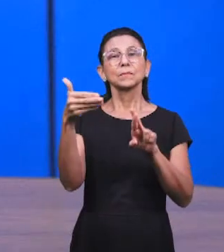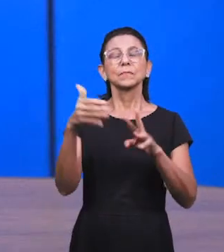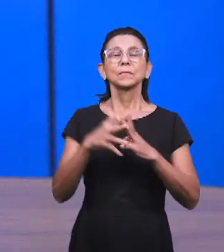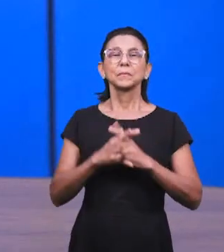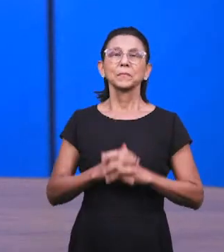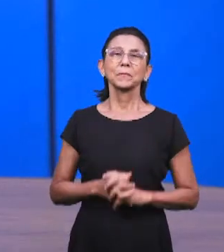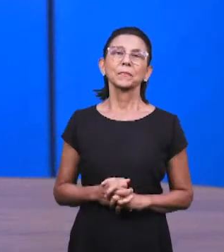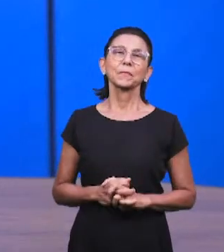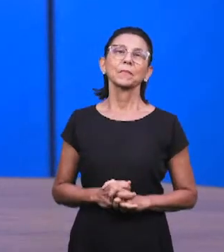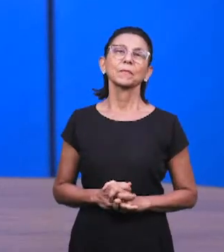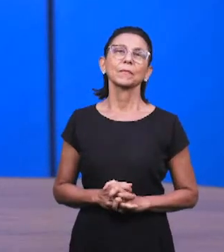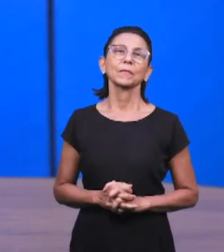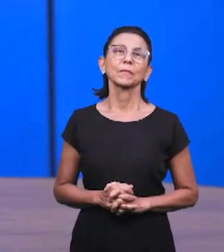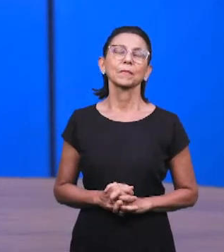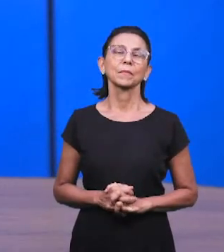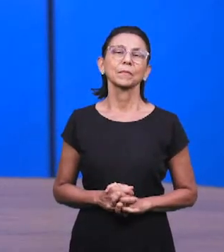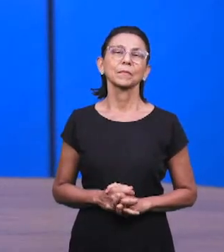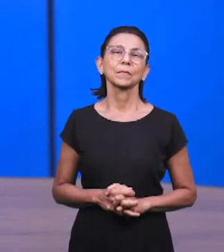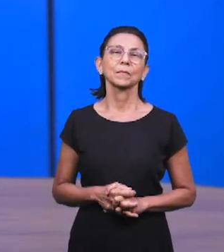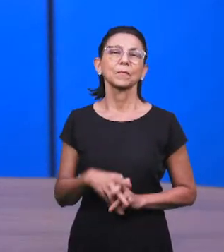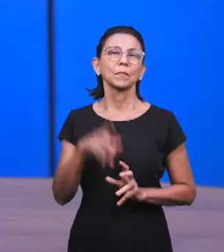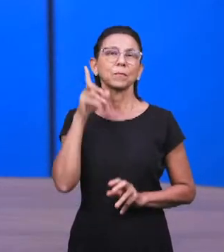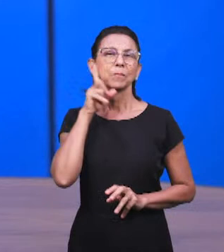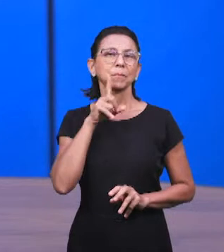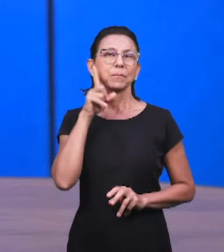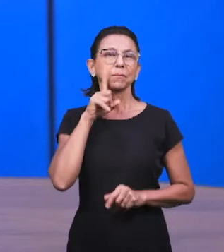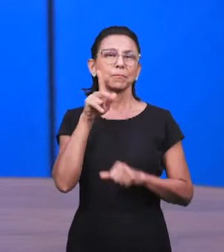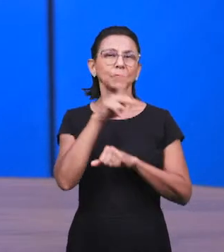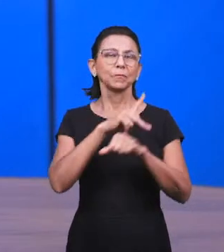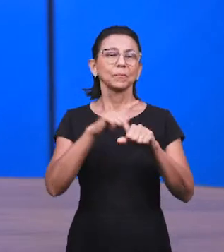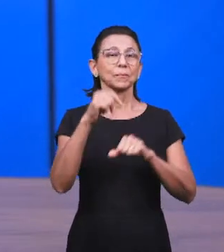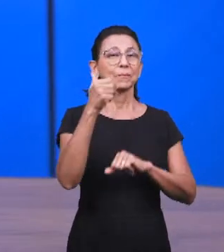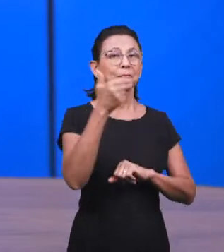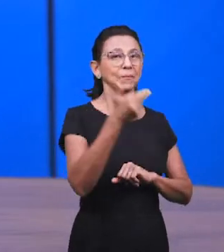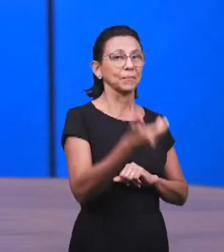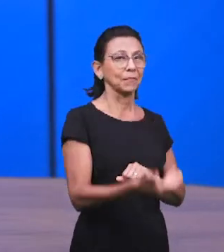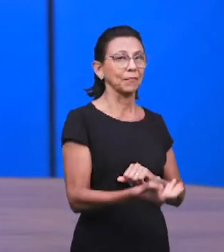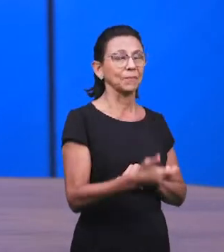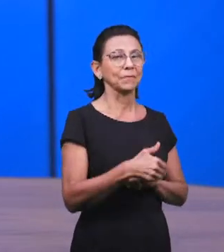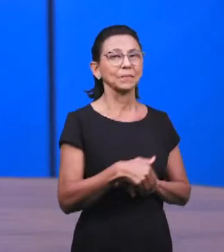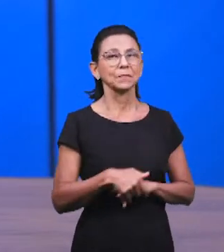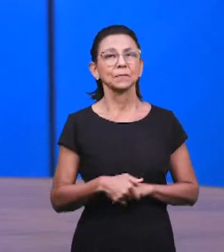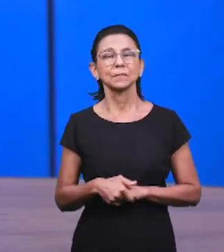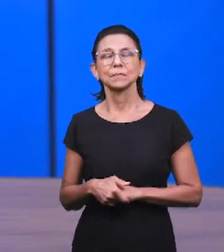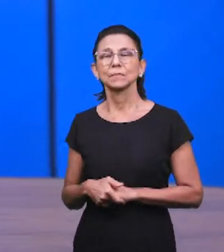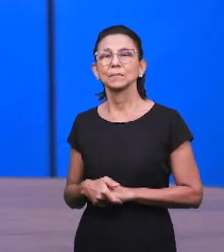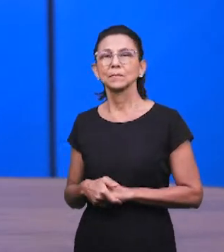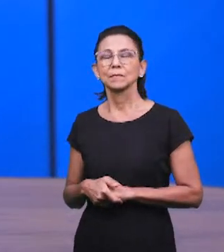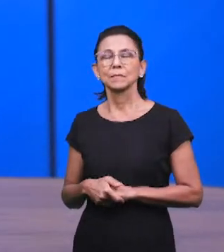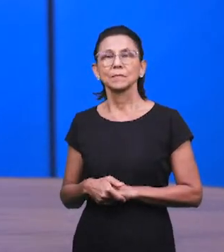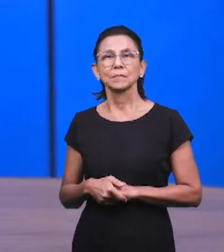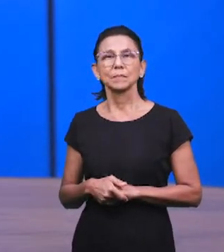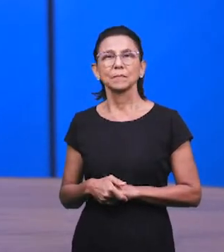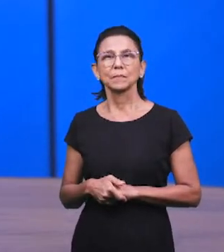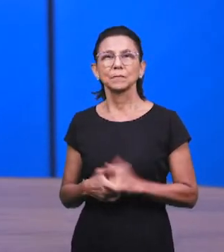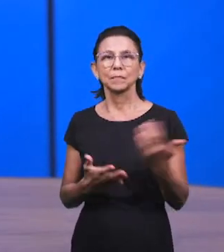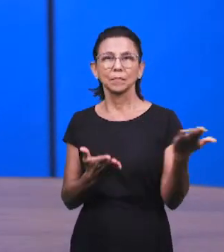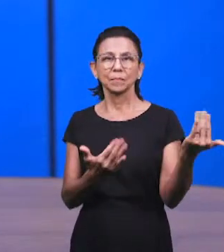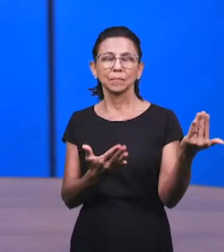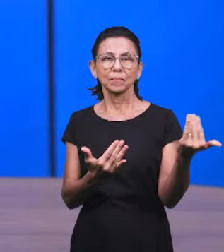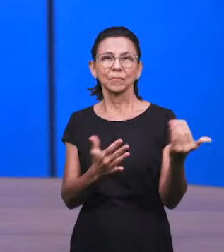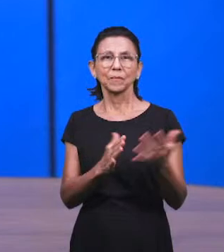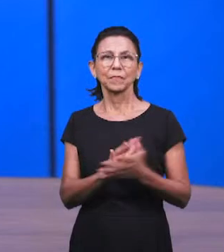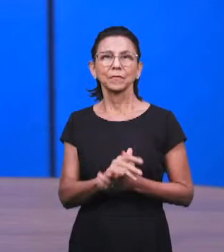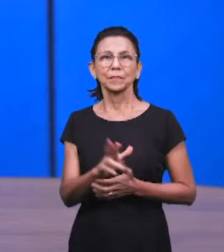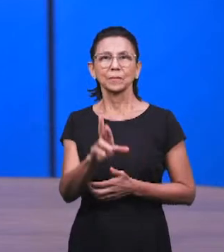Essa resposta virá agora dos Estados Unidos da América. Quem vai responder é o nosso irmão, o jovem Israel